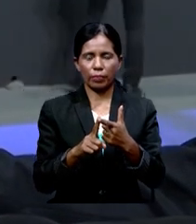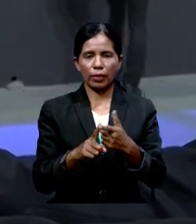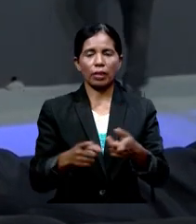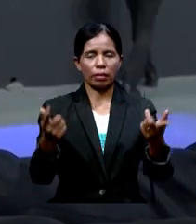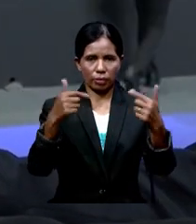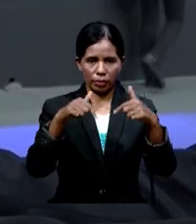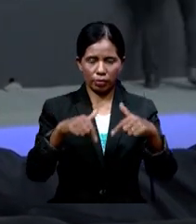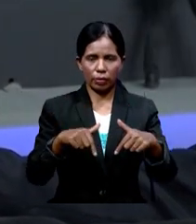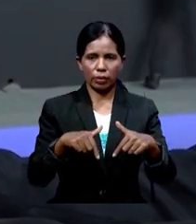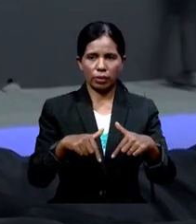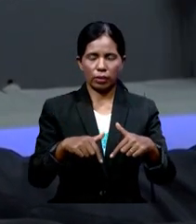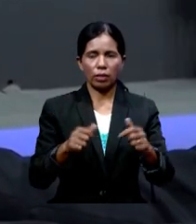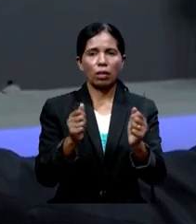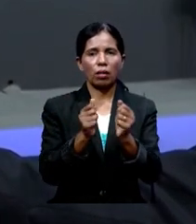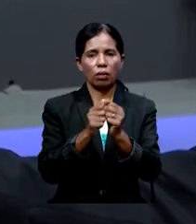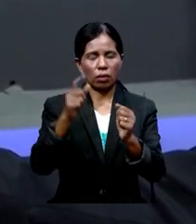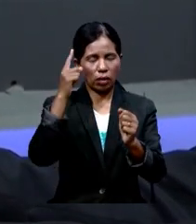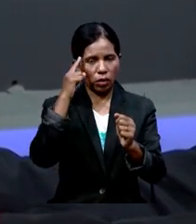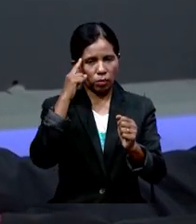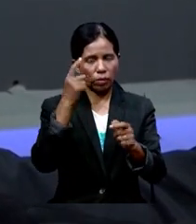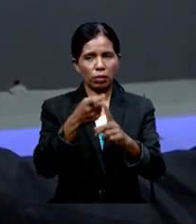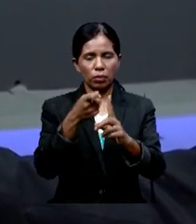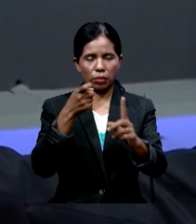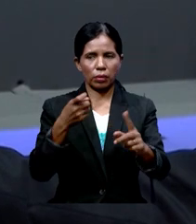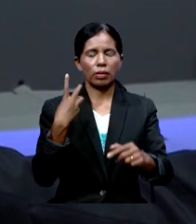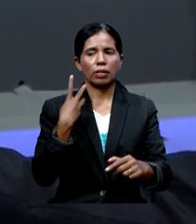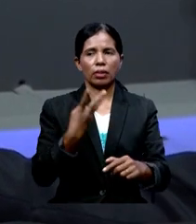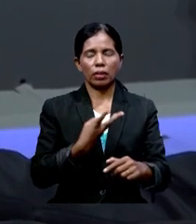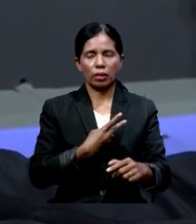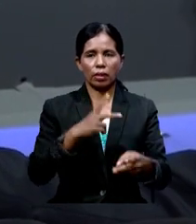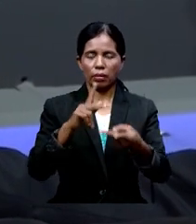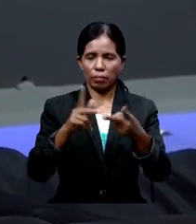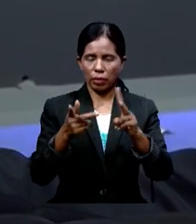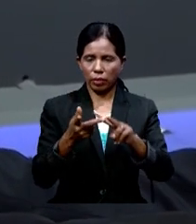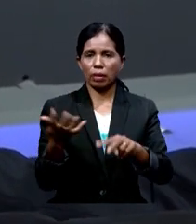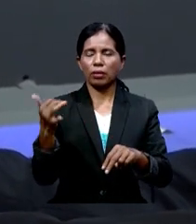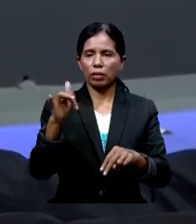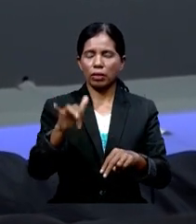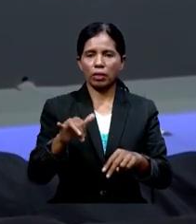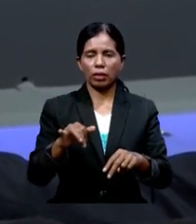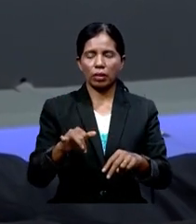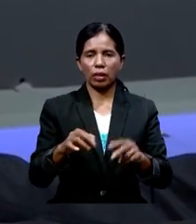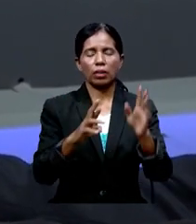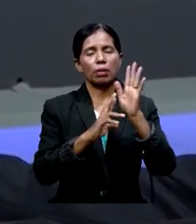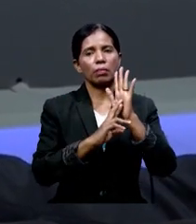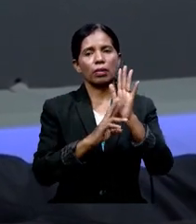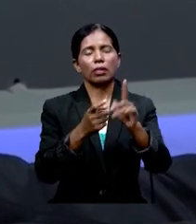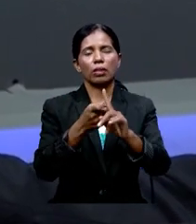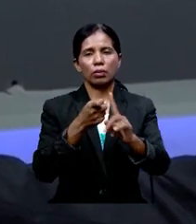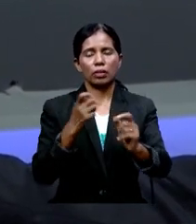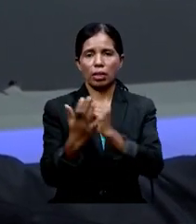mais, Hanoi Ruma, se tem parceiro Sira, ele ou ele representa o